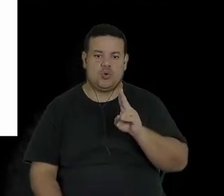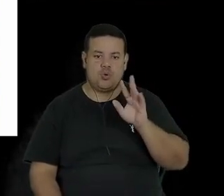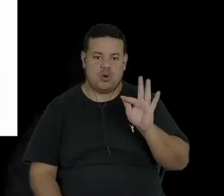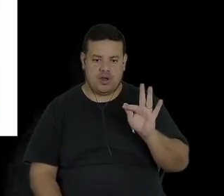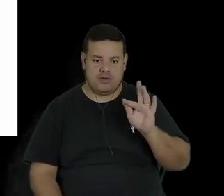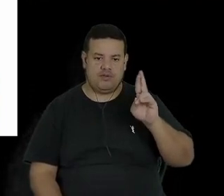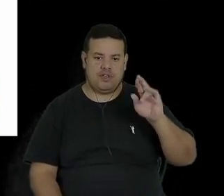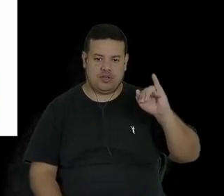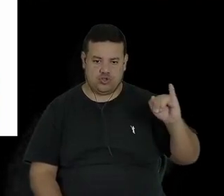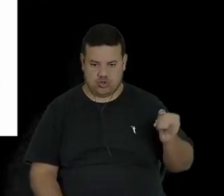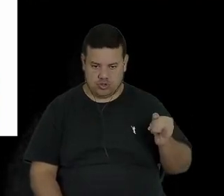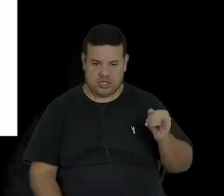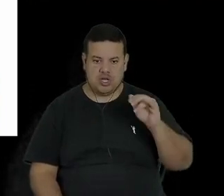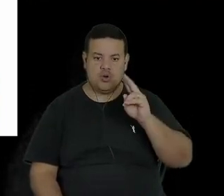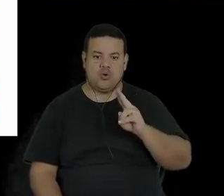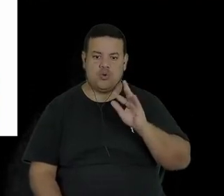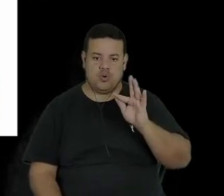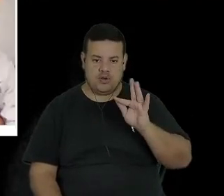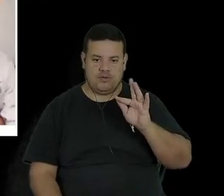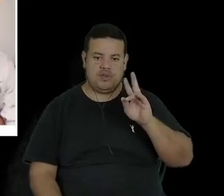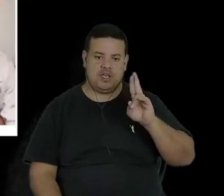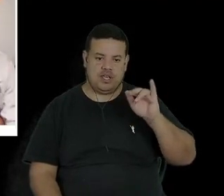Londrina,